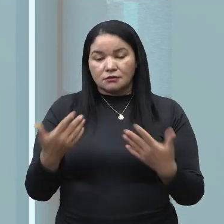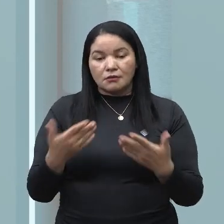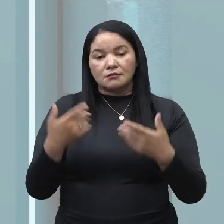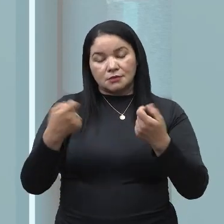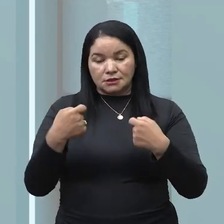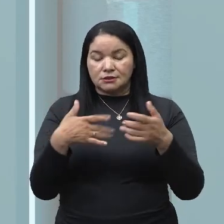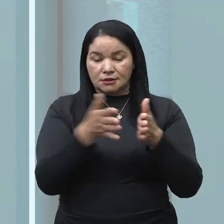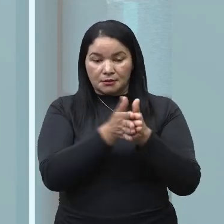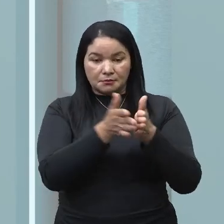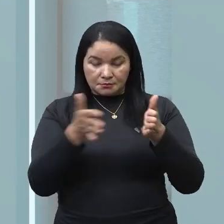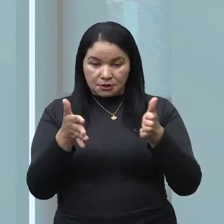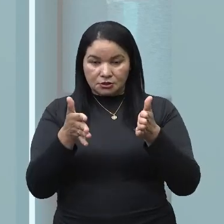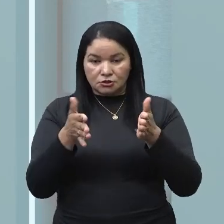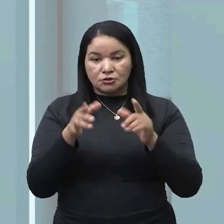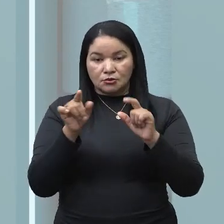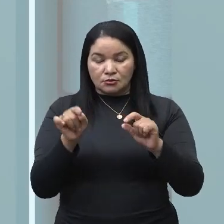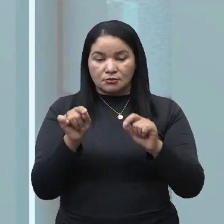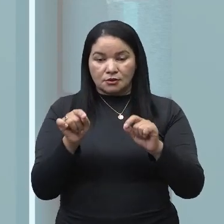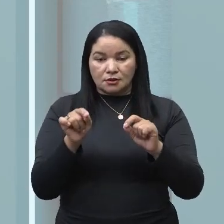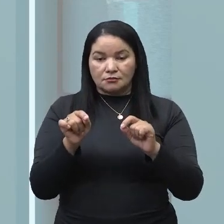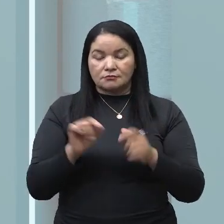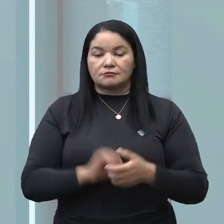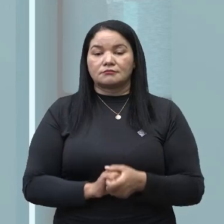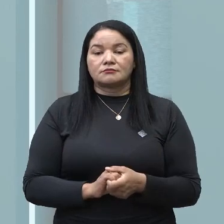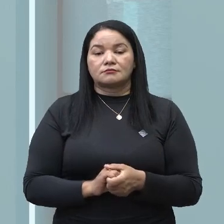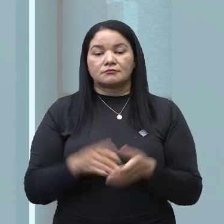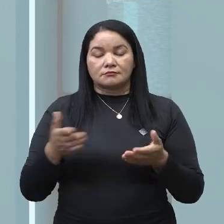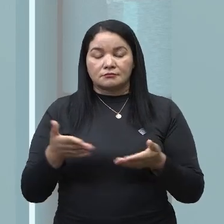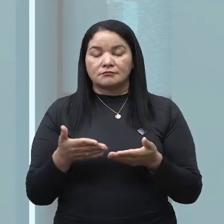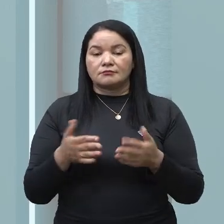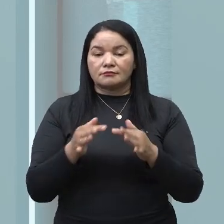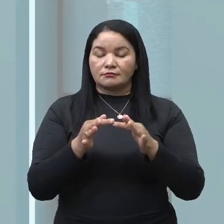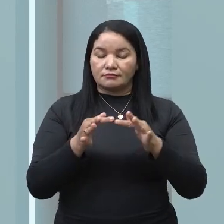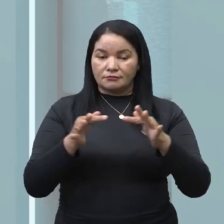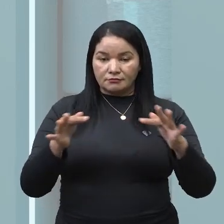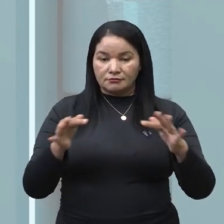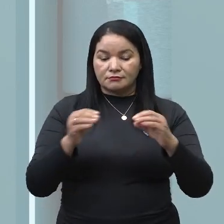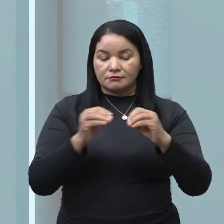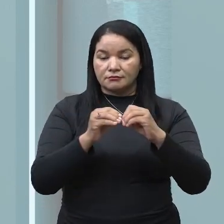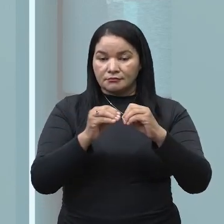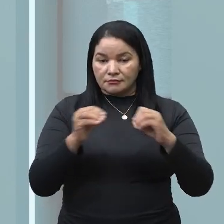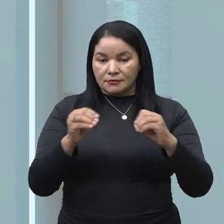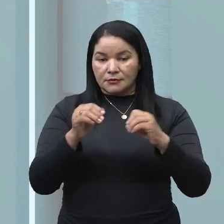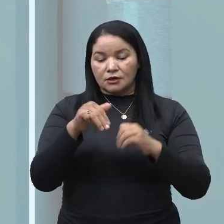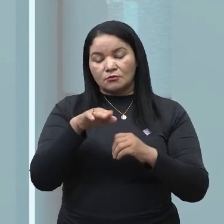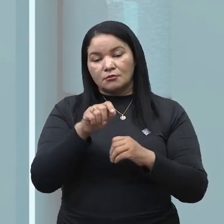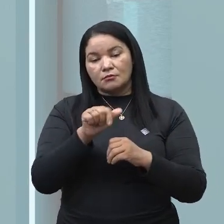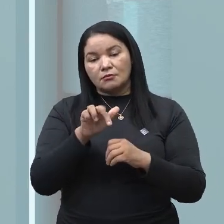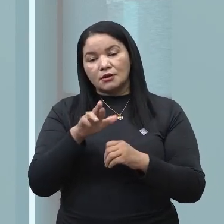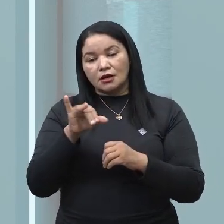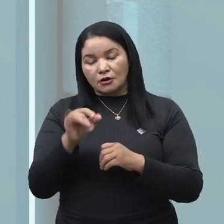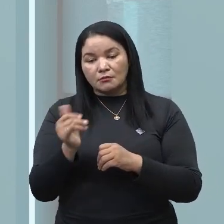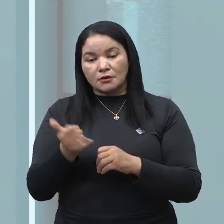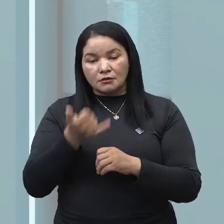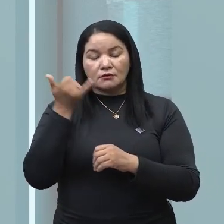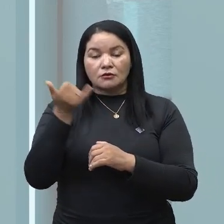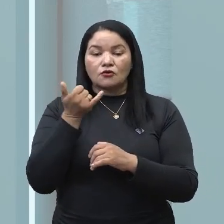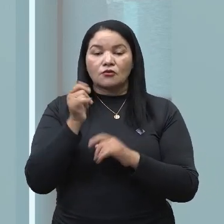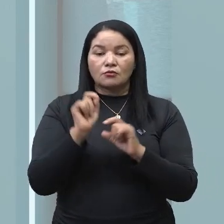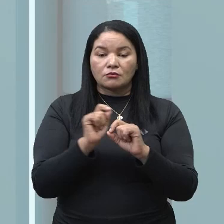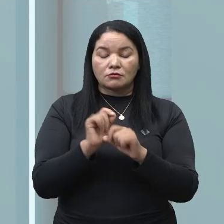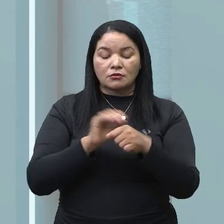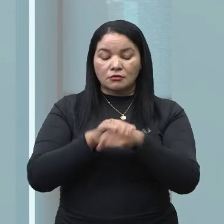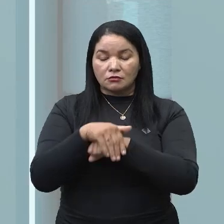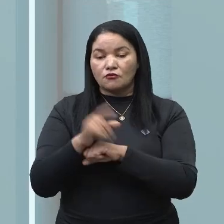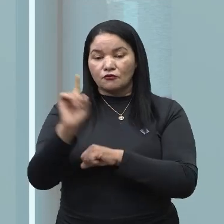período, ele não seria um período. Agora, quando eu digo Mário me ligou para dizer que virá esta noite, não precisa de um contexto,